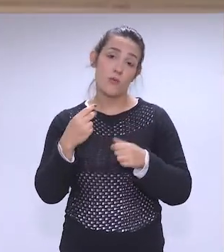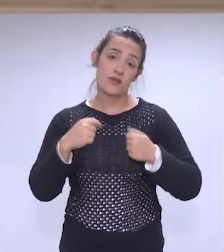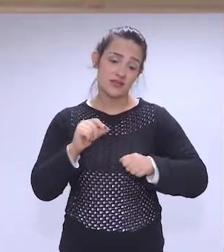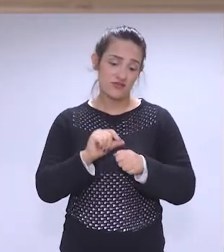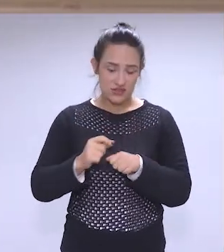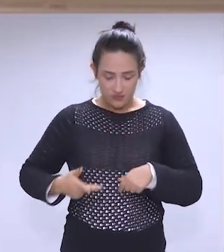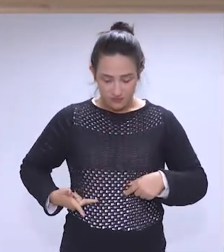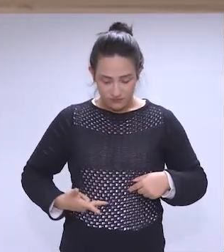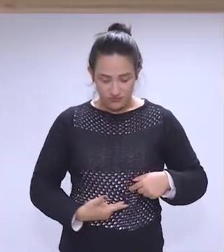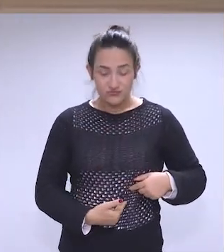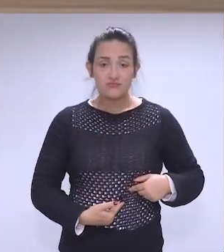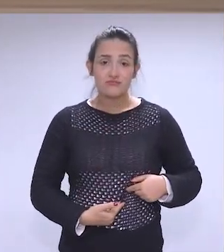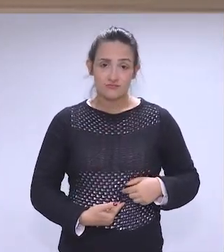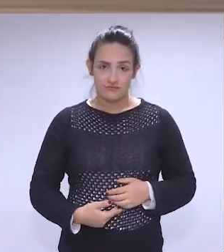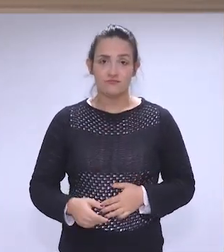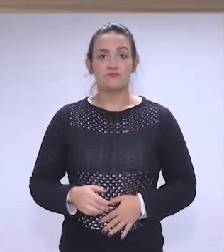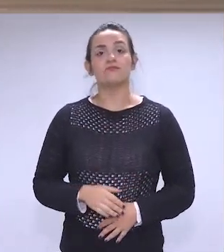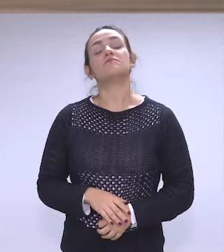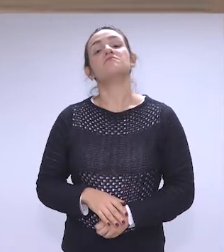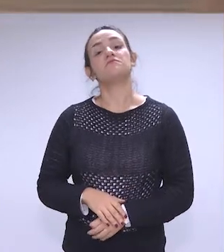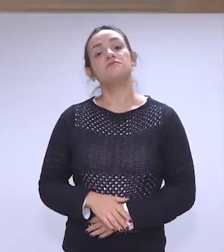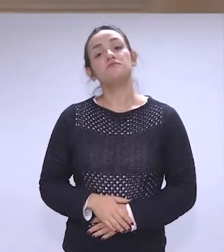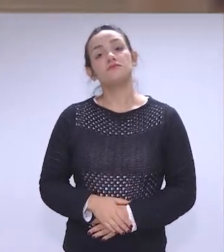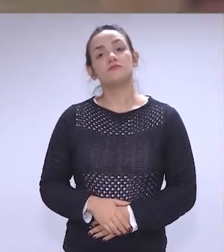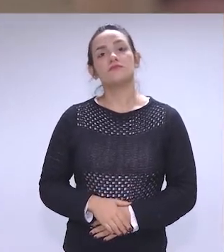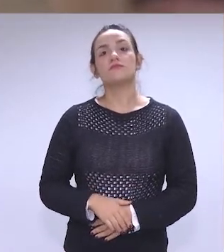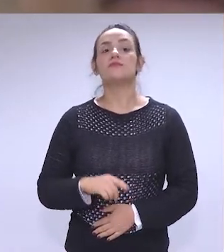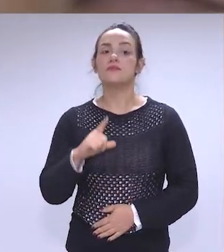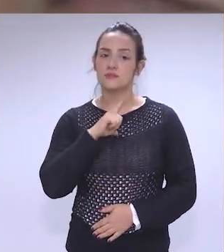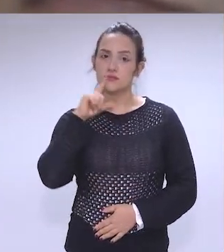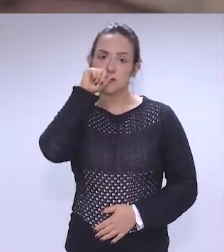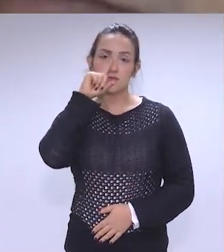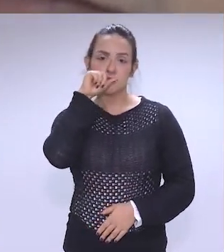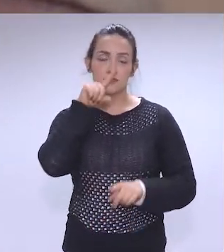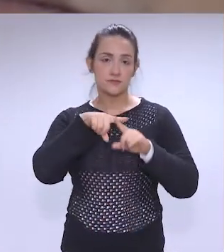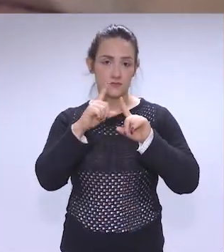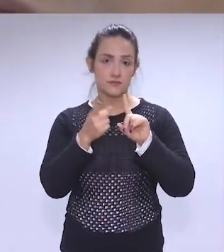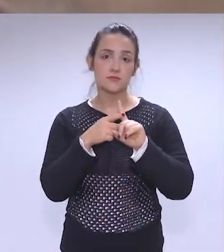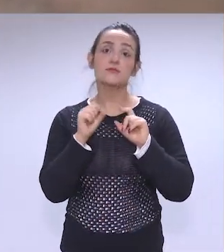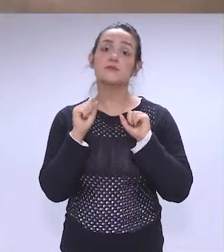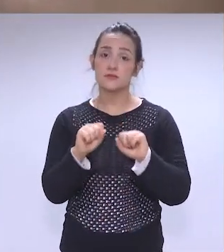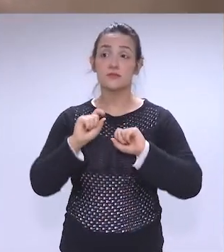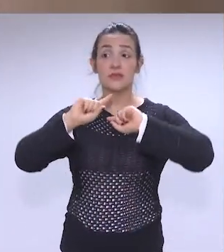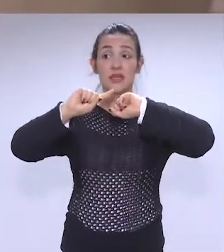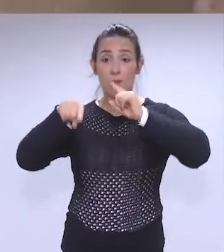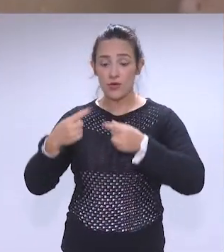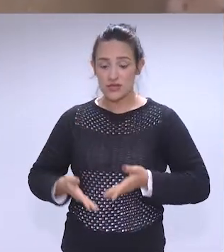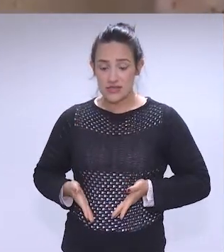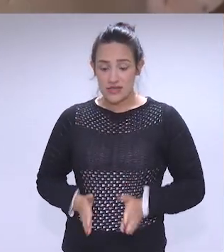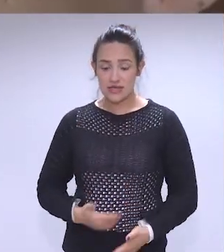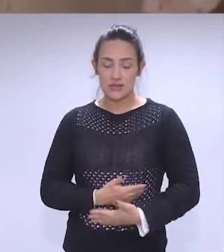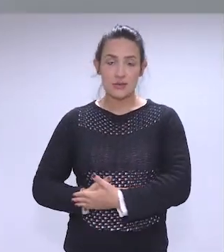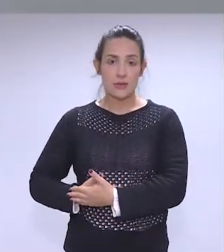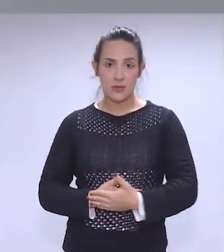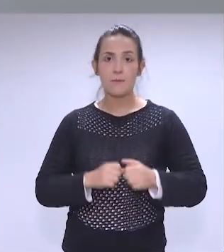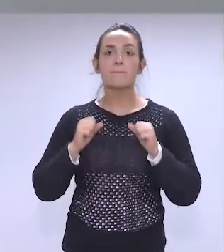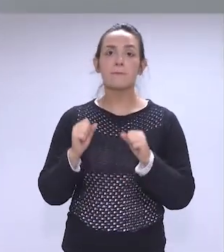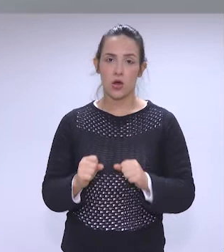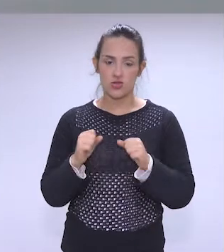exemplo. Dr. João também esclarece que, além dos riscos gestacionais, podem ocorrer sequelas após o